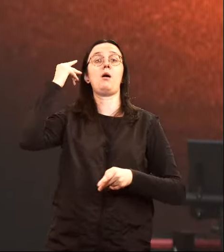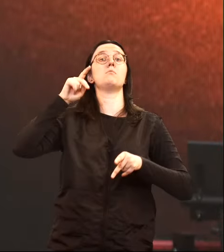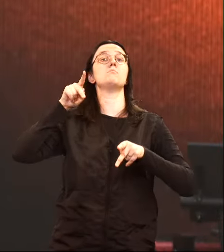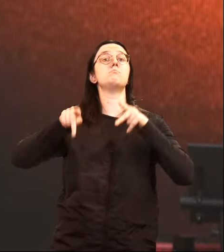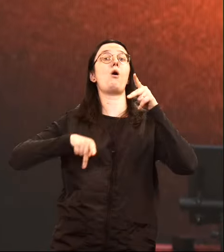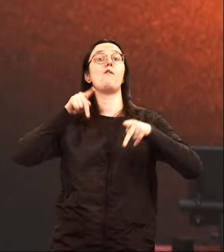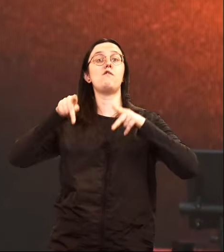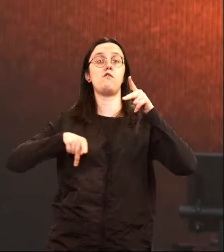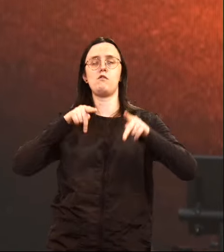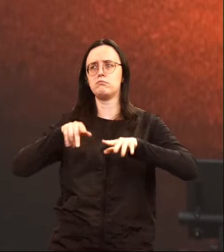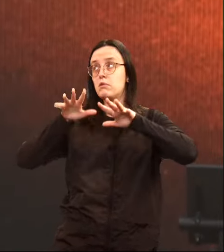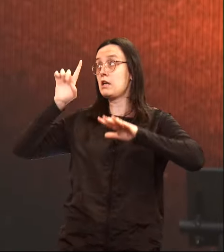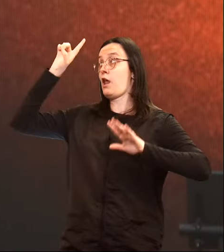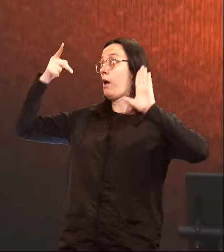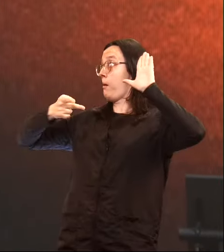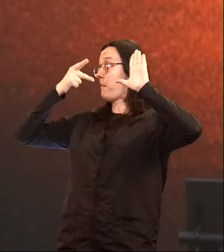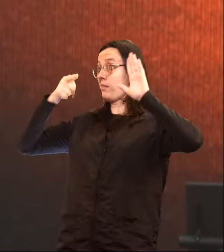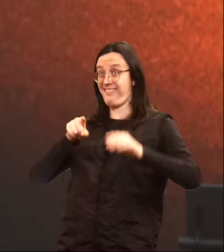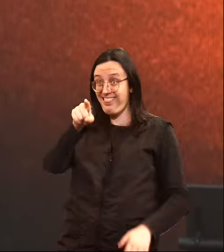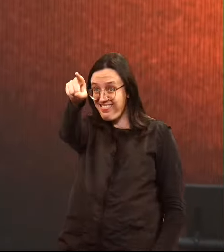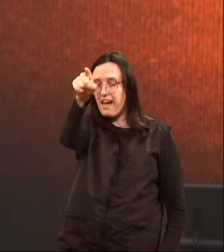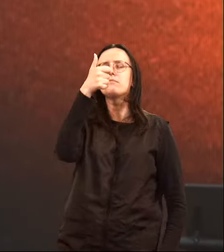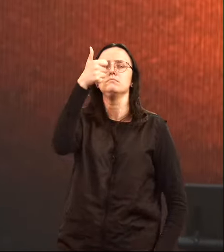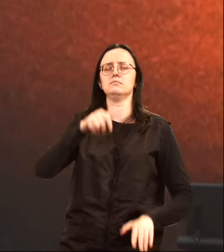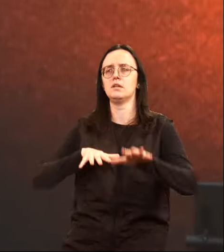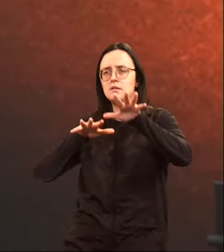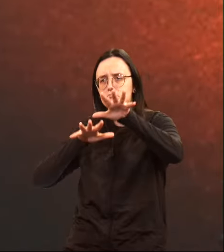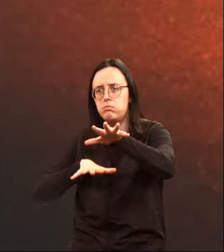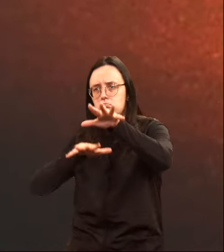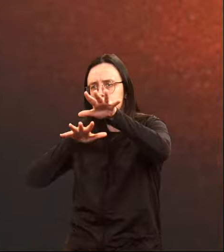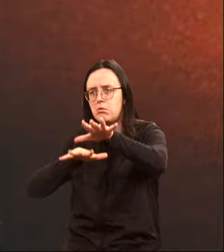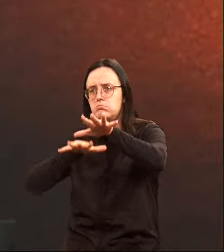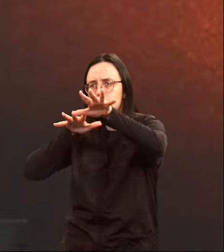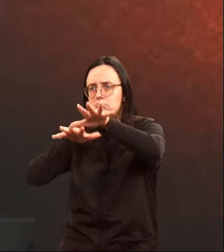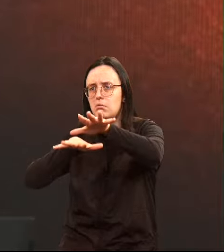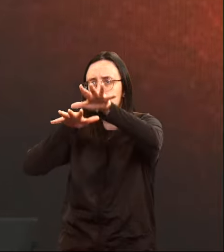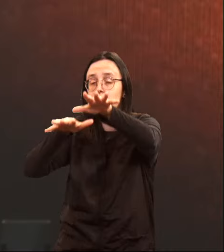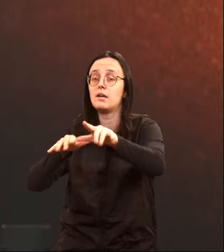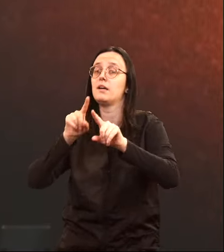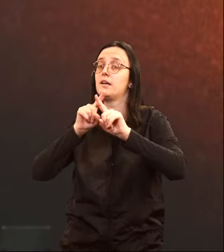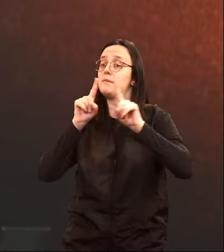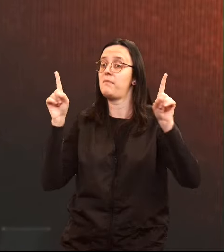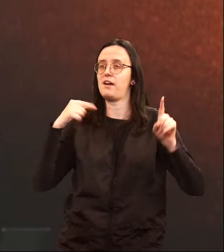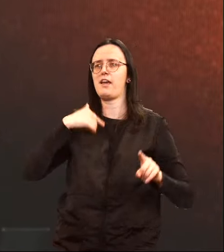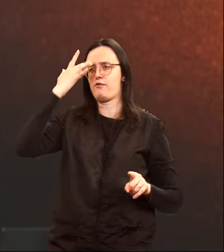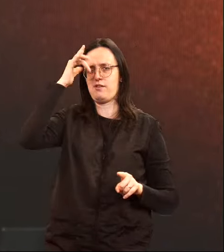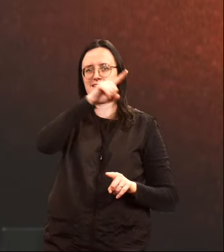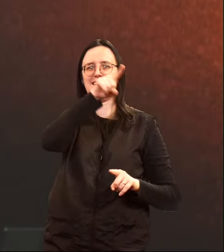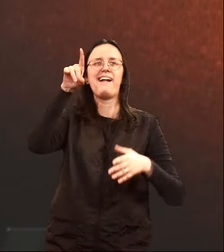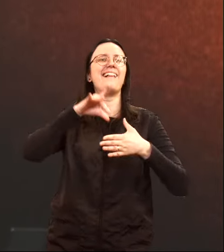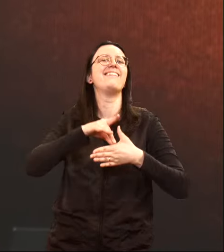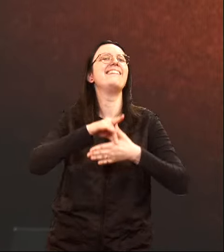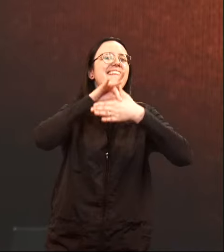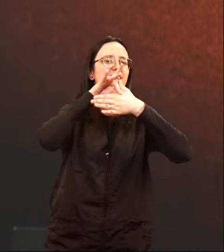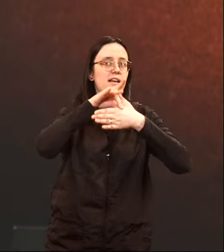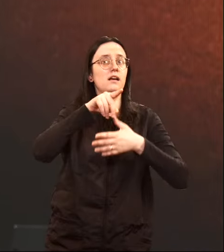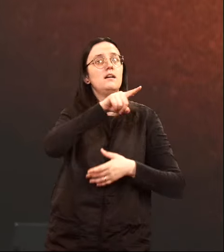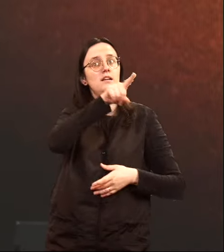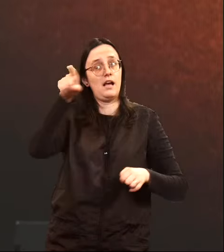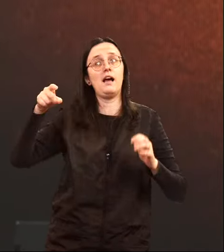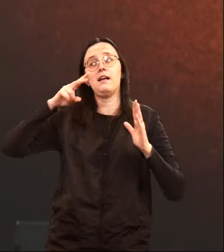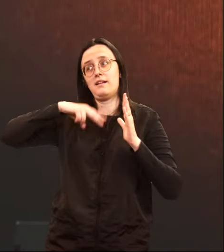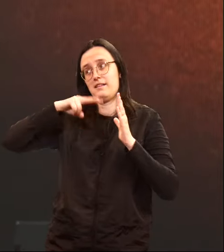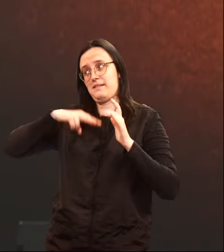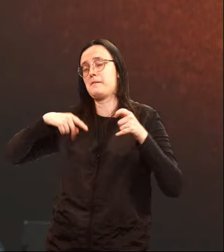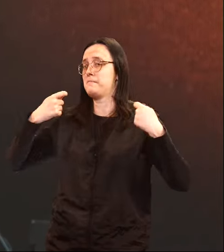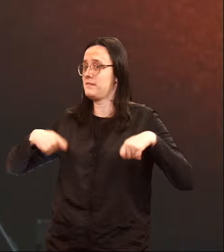na direção da terra prometida. Mas, você, quem é líder aqui? O livro de Números é um livro que você tem que ler.